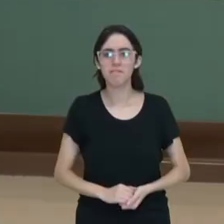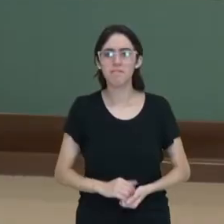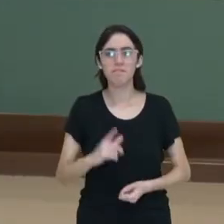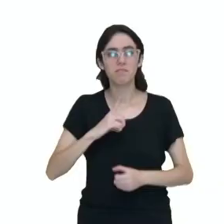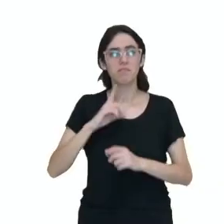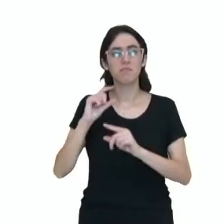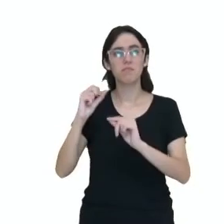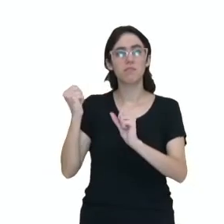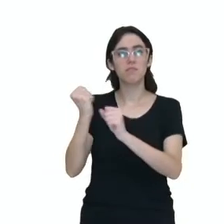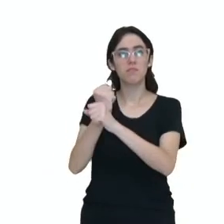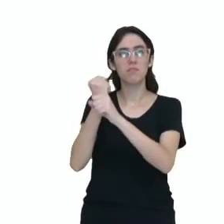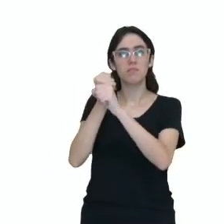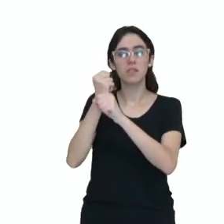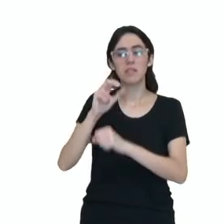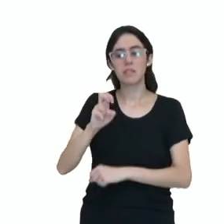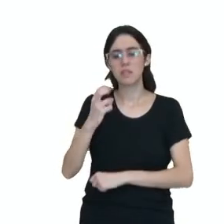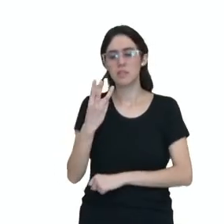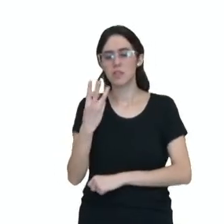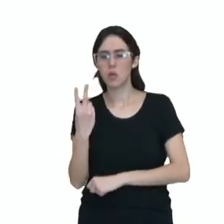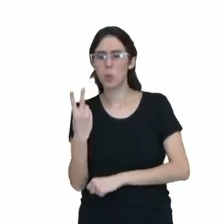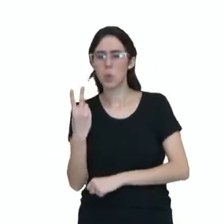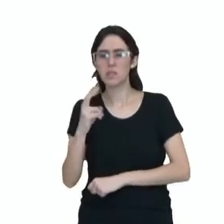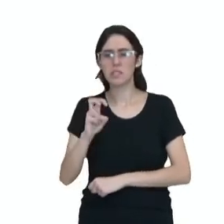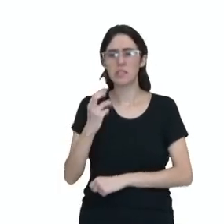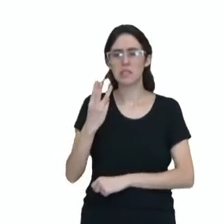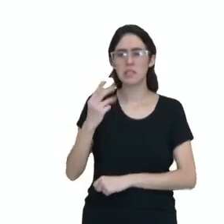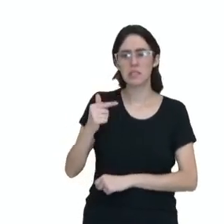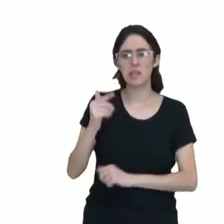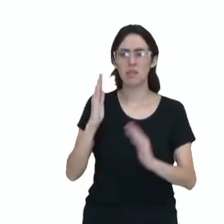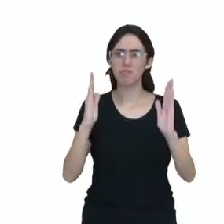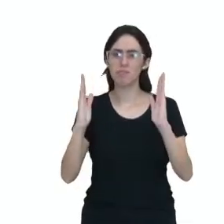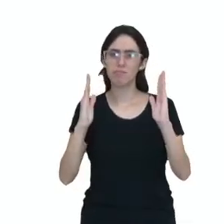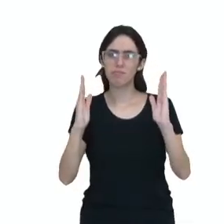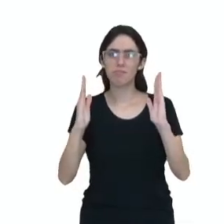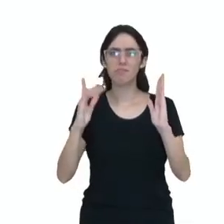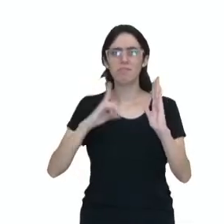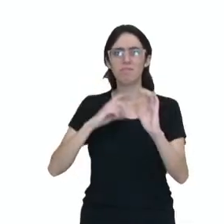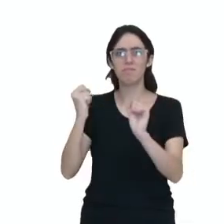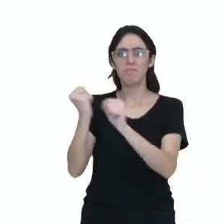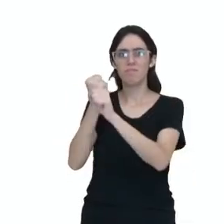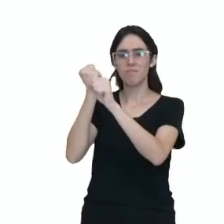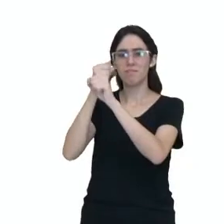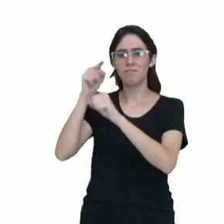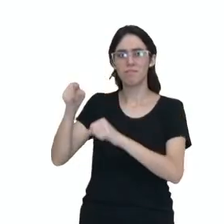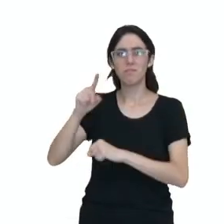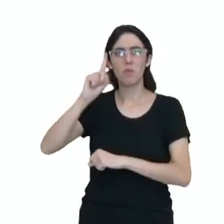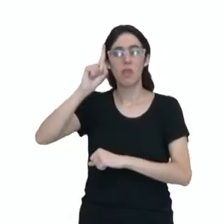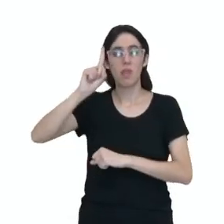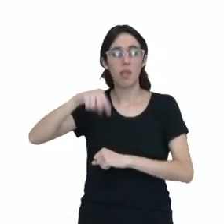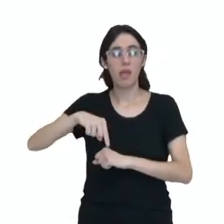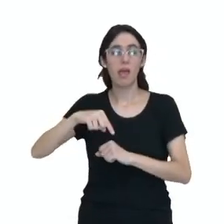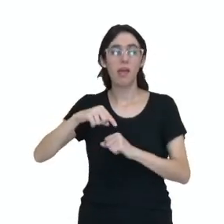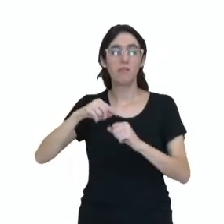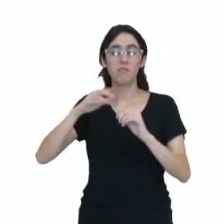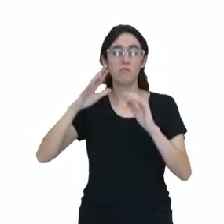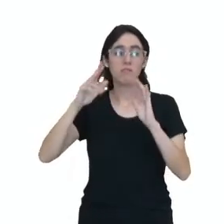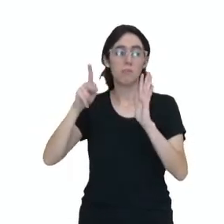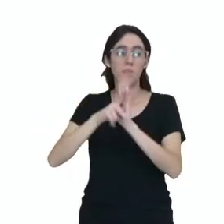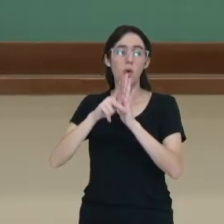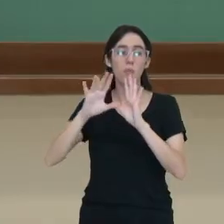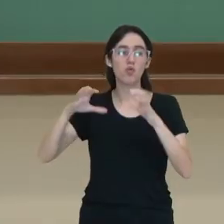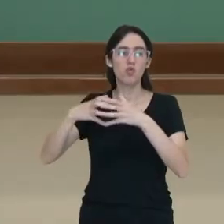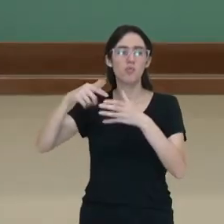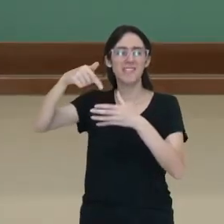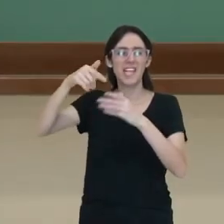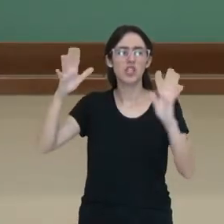532 e 537 pelo Império Bizantino, Hagia Sophia. Gente, é uma das 7 maravilhas do mundo antigo.